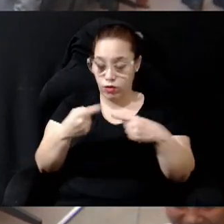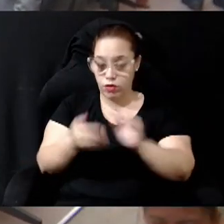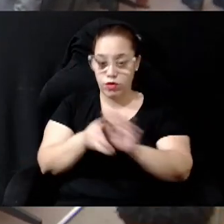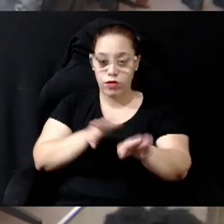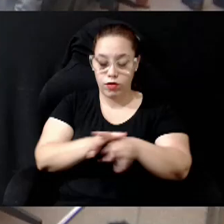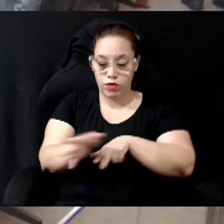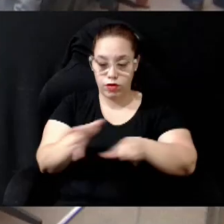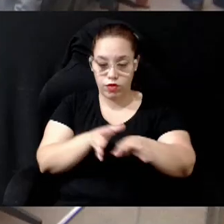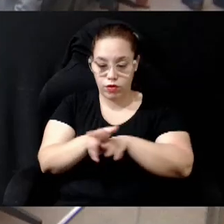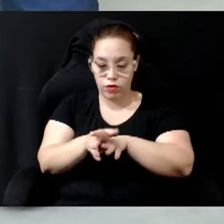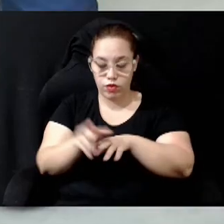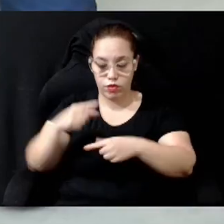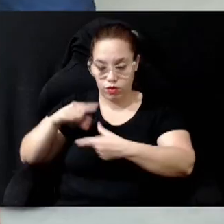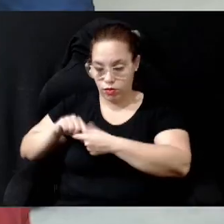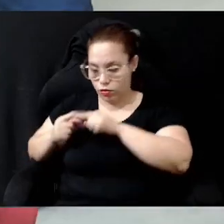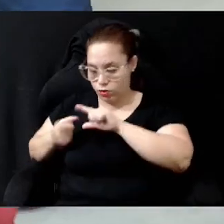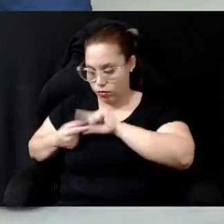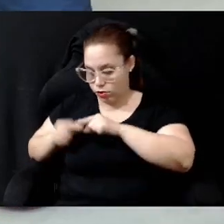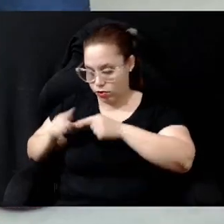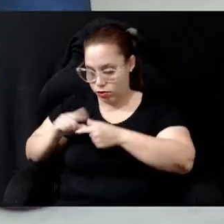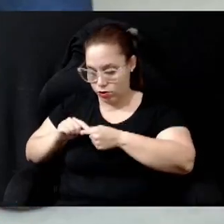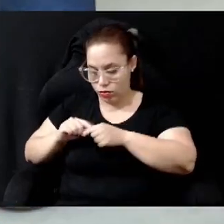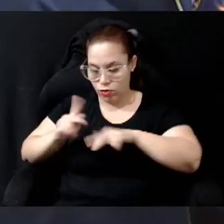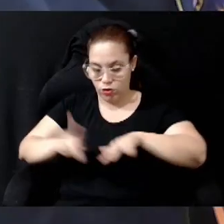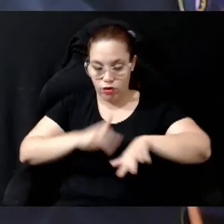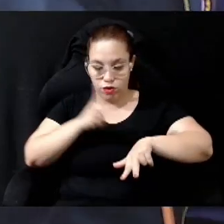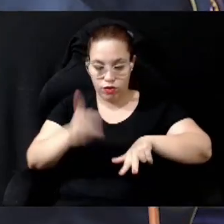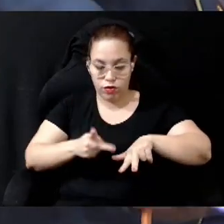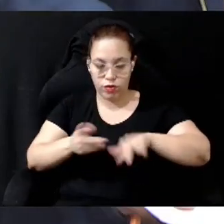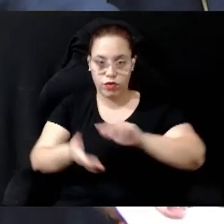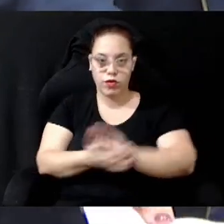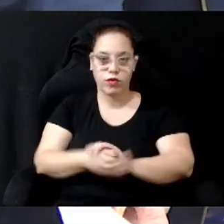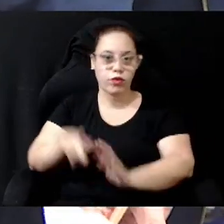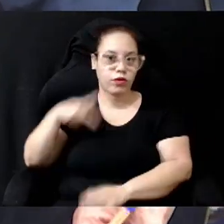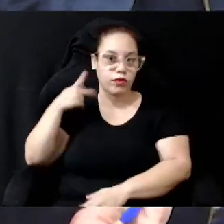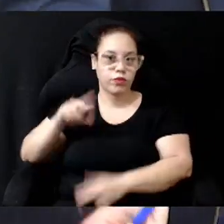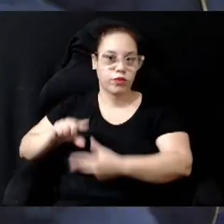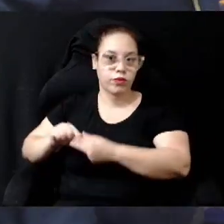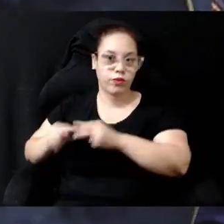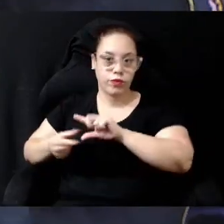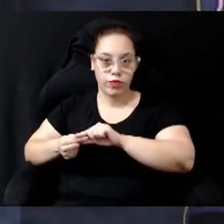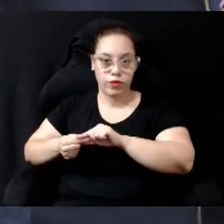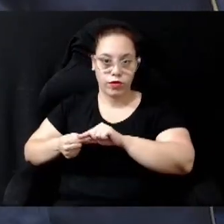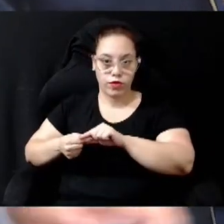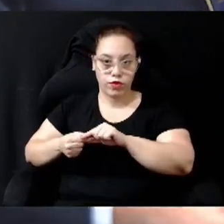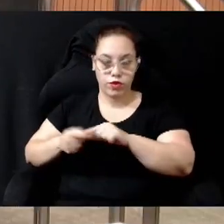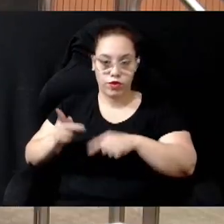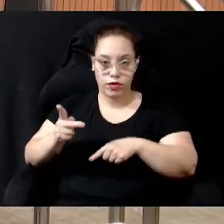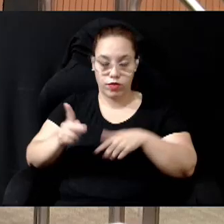Major Jaime para exarar o parecer. Vereador Major Jaime tem a palavra para exarar o parecer.